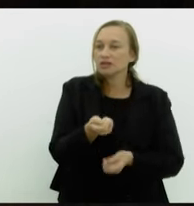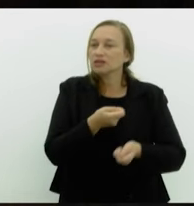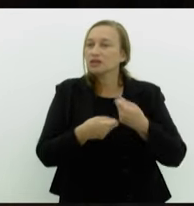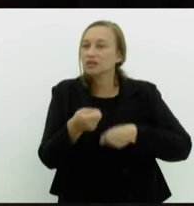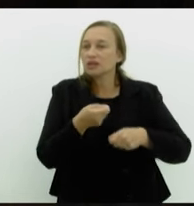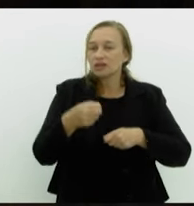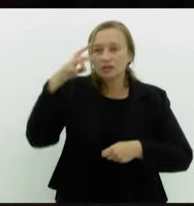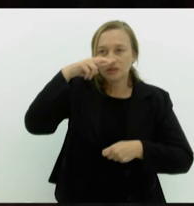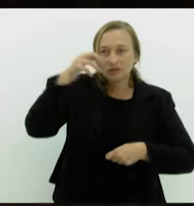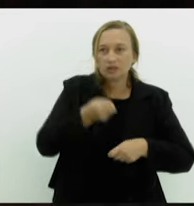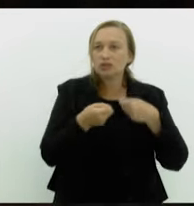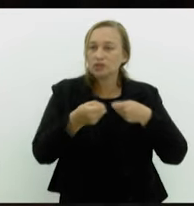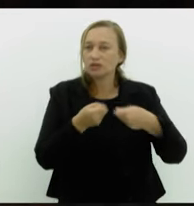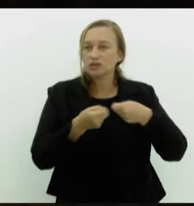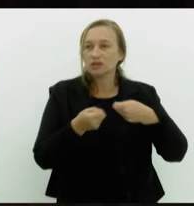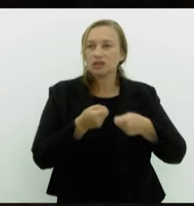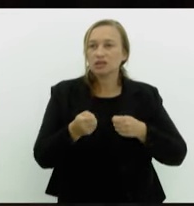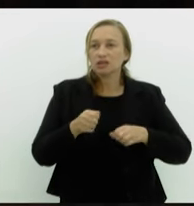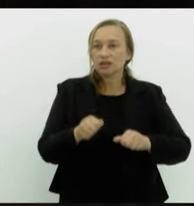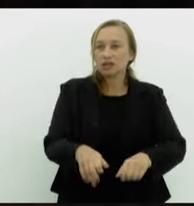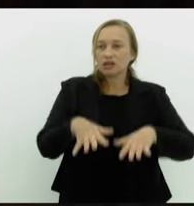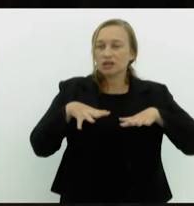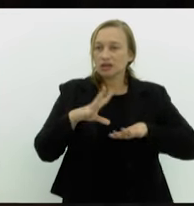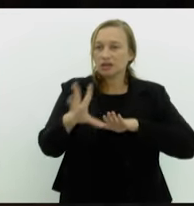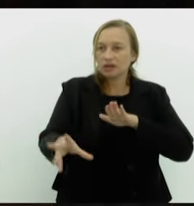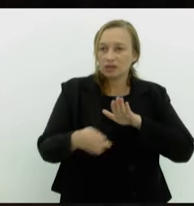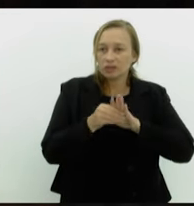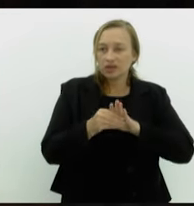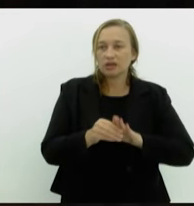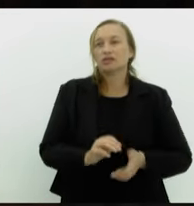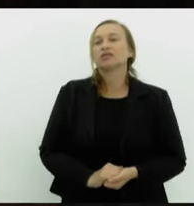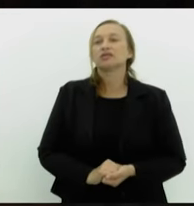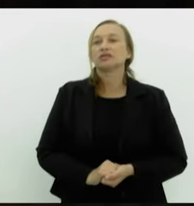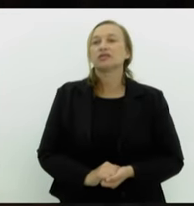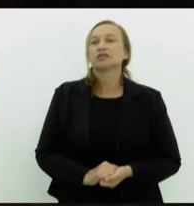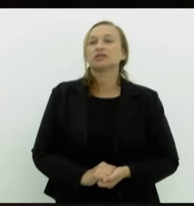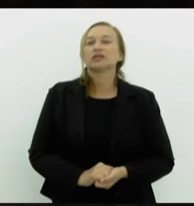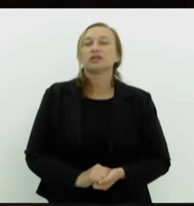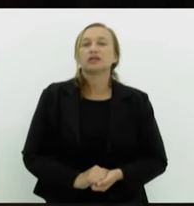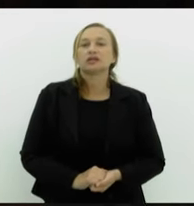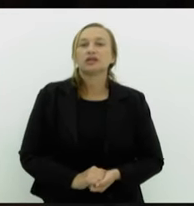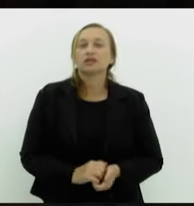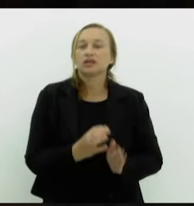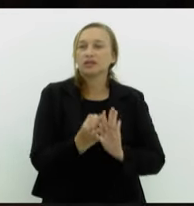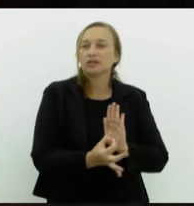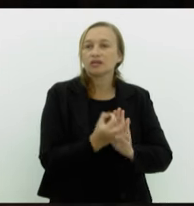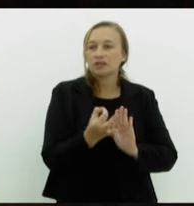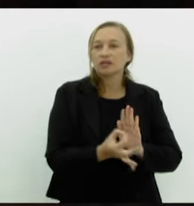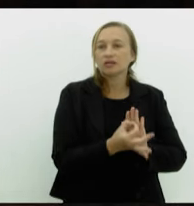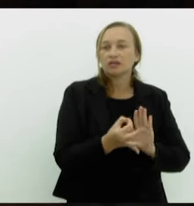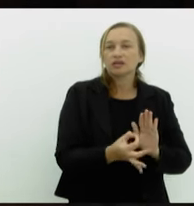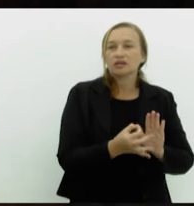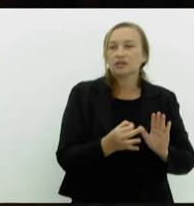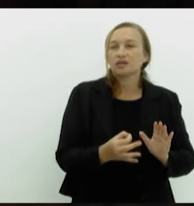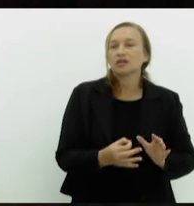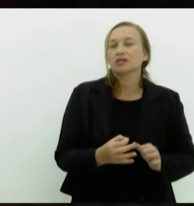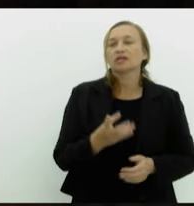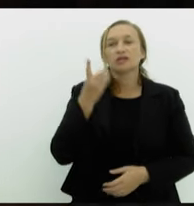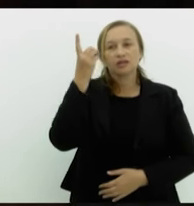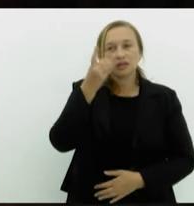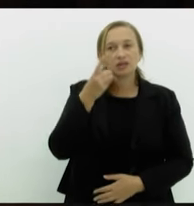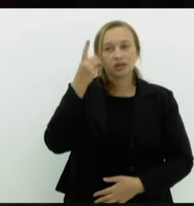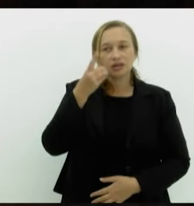Fiscalização Financeira e Controle, as emendas em plenários. Para emitir parecer, nosso nobre